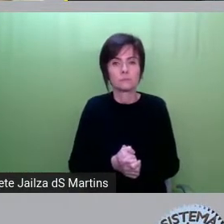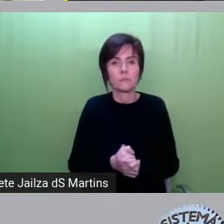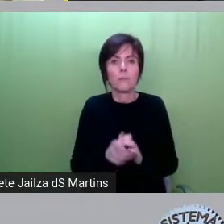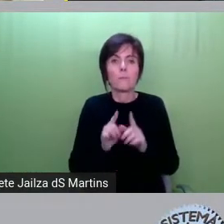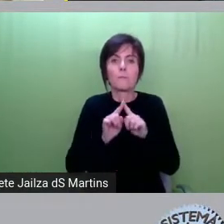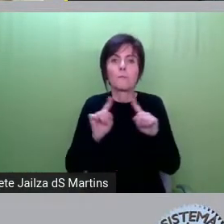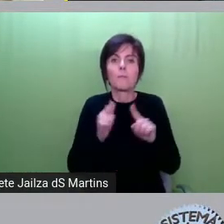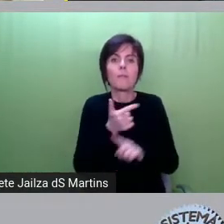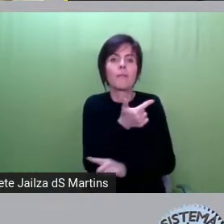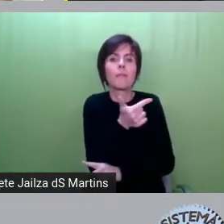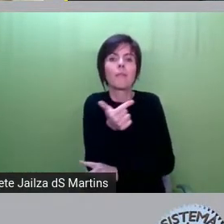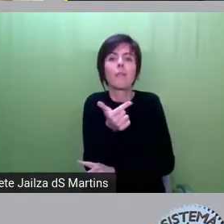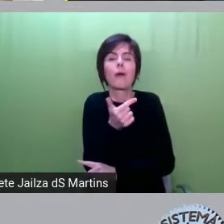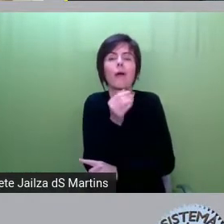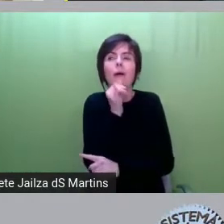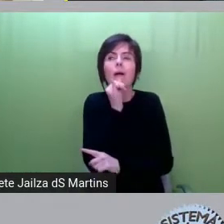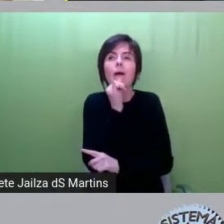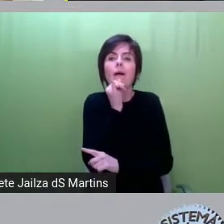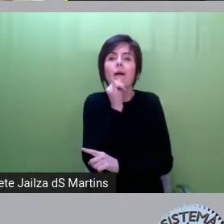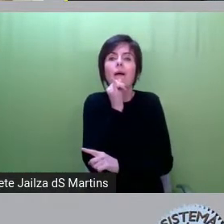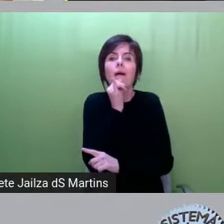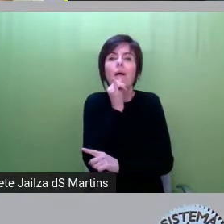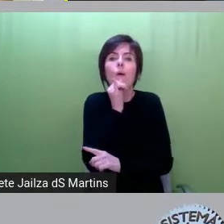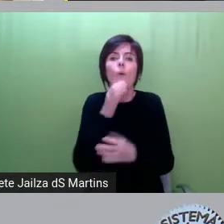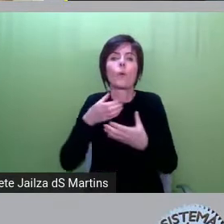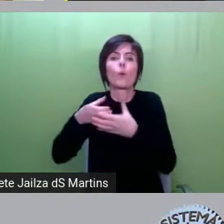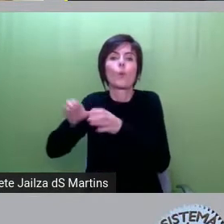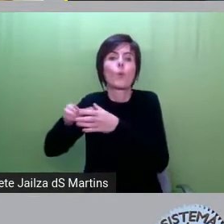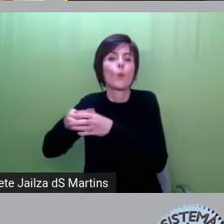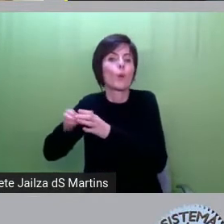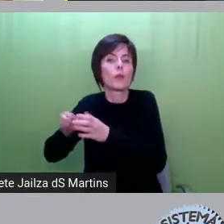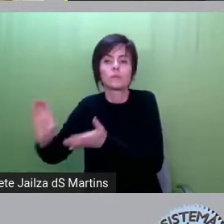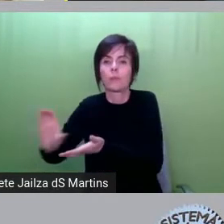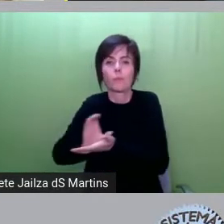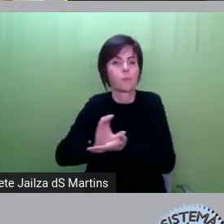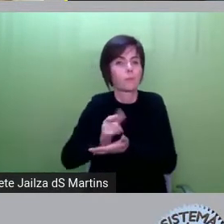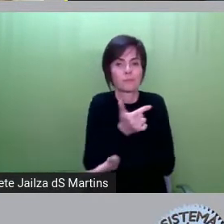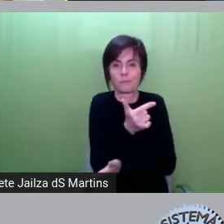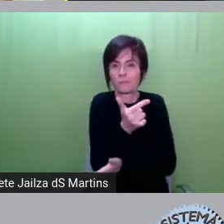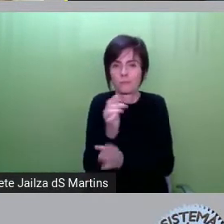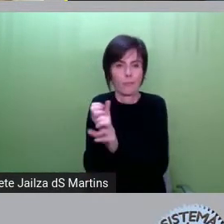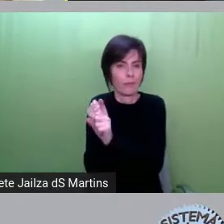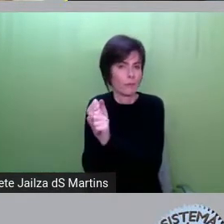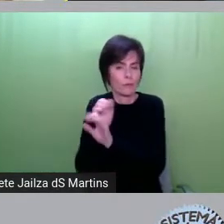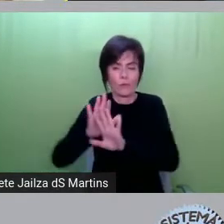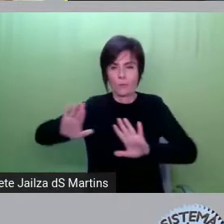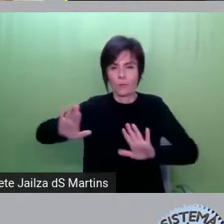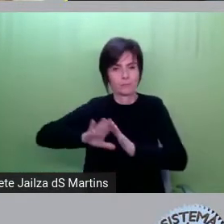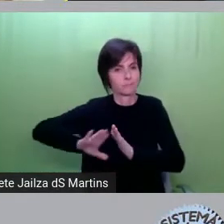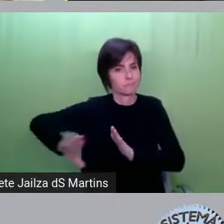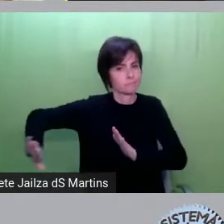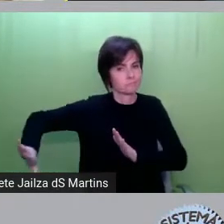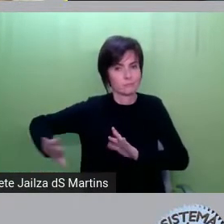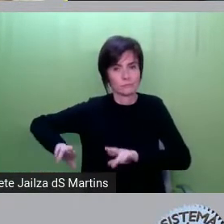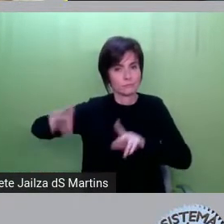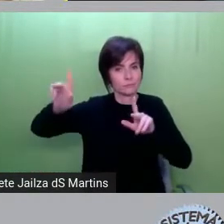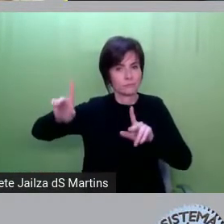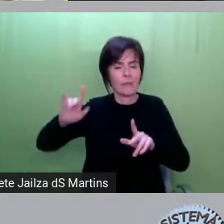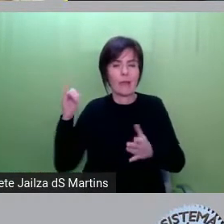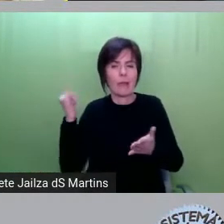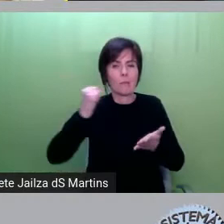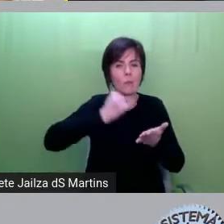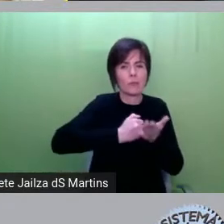entra assim o câmbio do turismo, não. É só um negócio. Aí, esse volume de negócios são